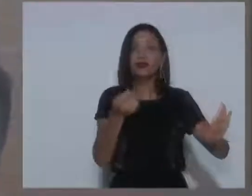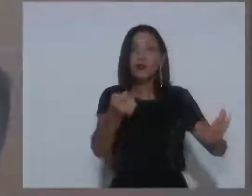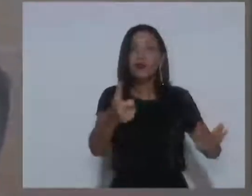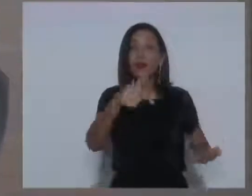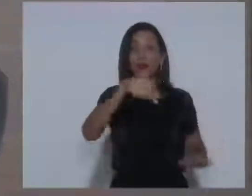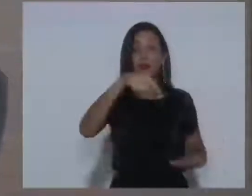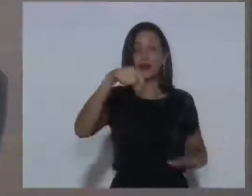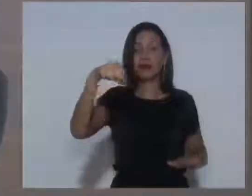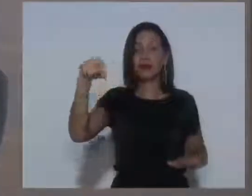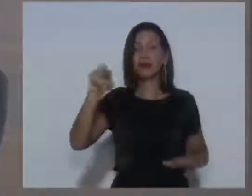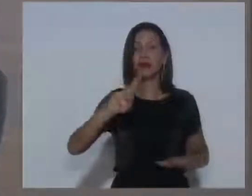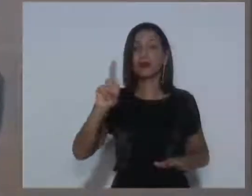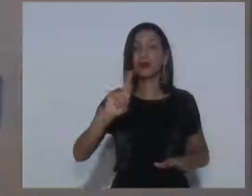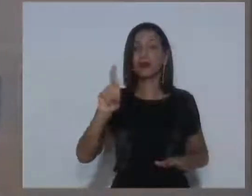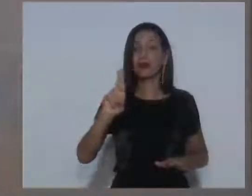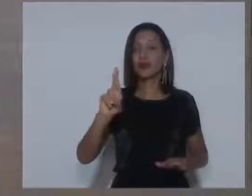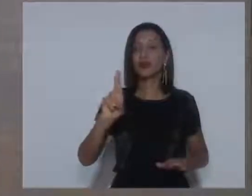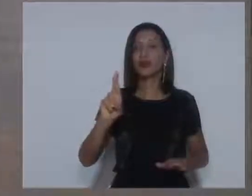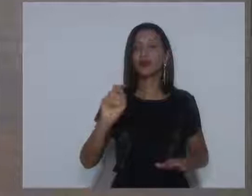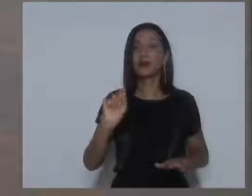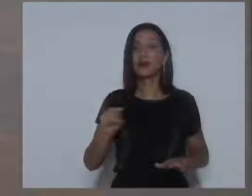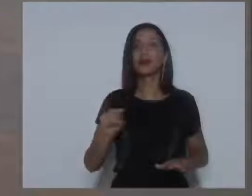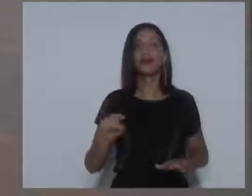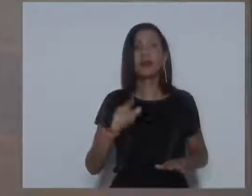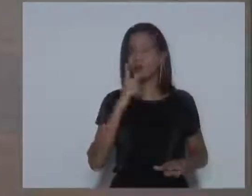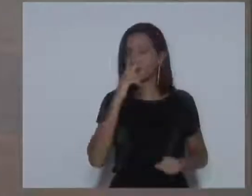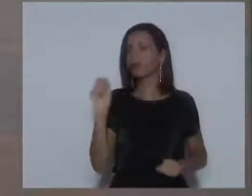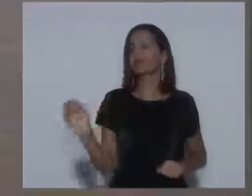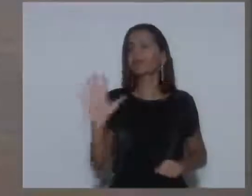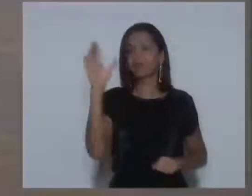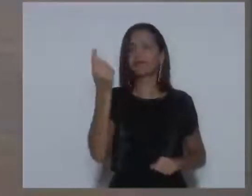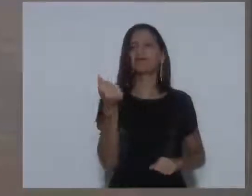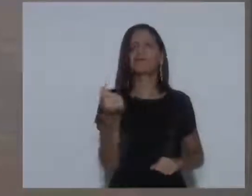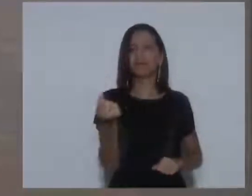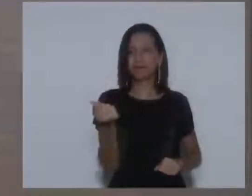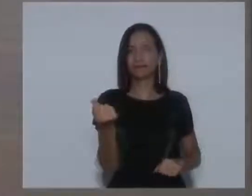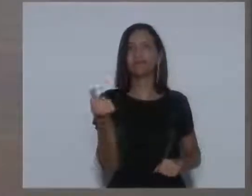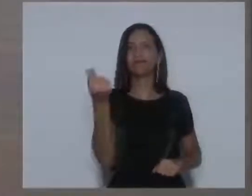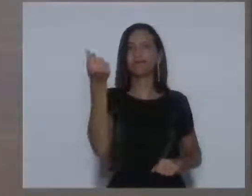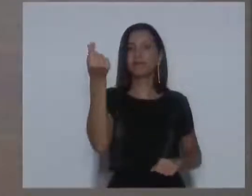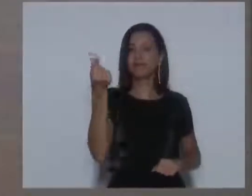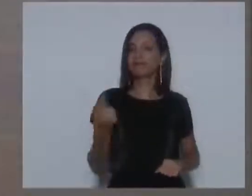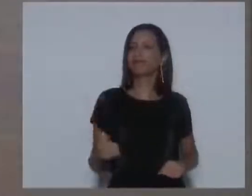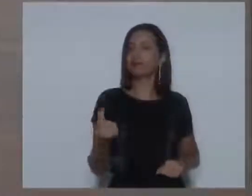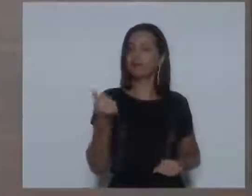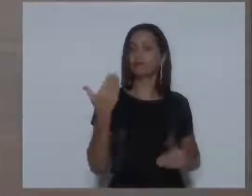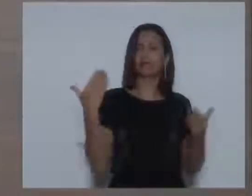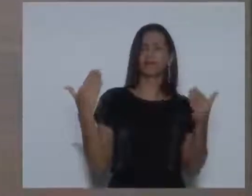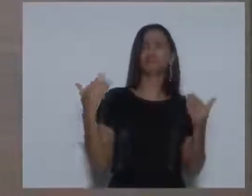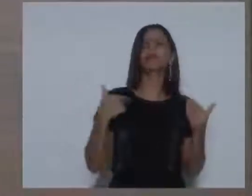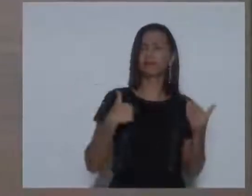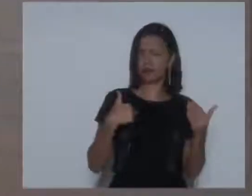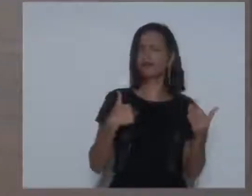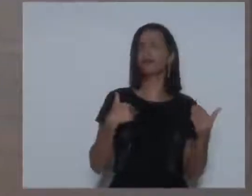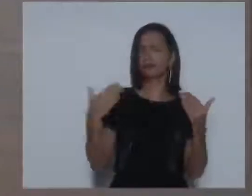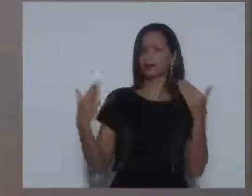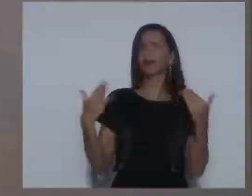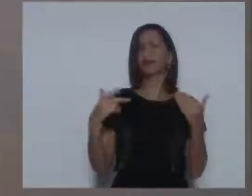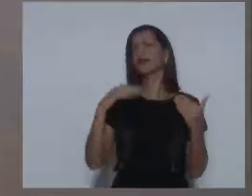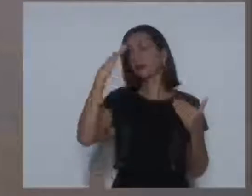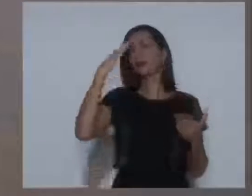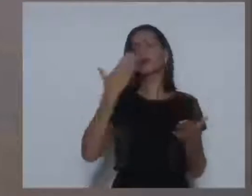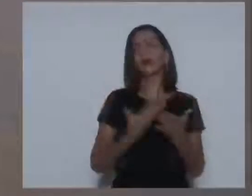R$700 mil. Eu acho isso muito dinheiro. Está desconfiando? Tô. Acho que